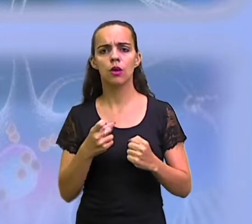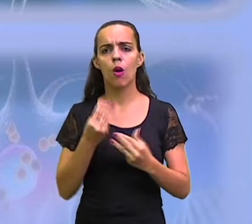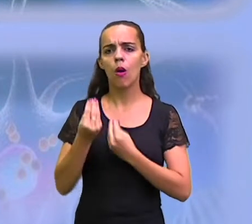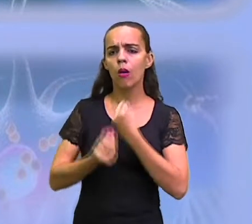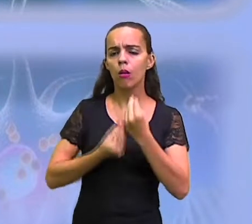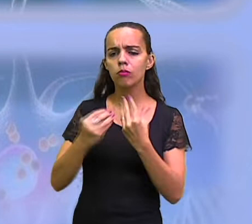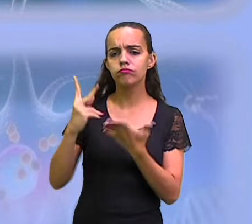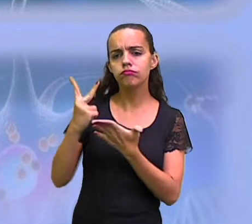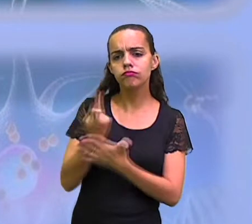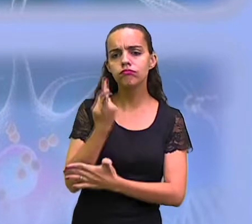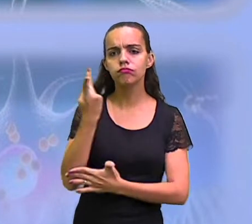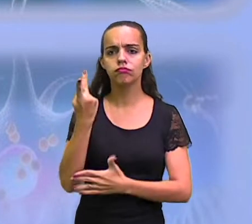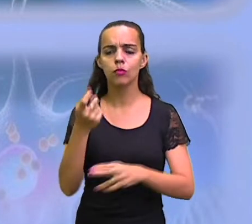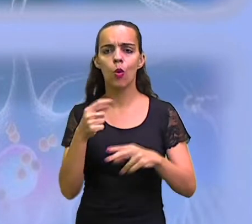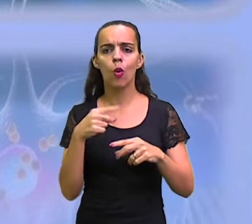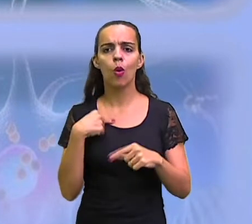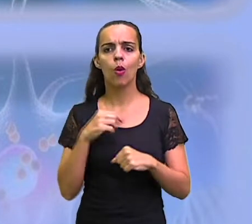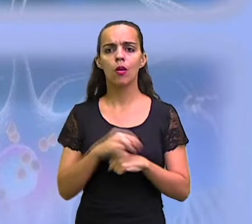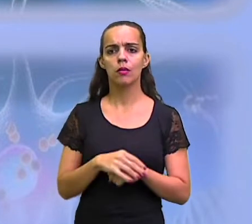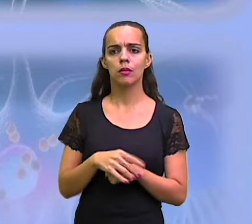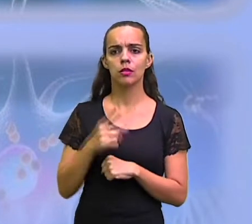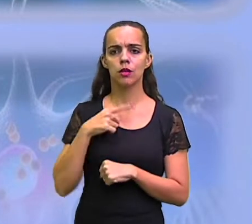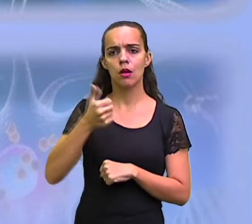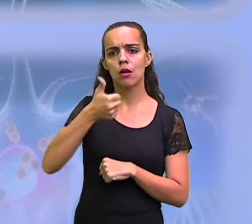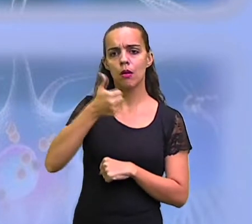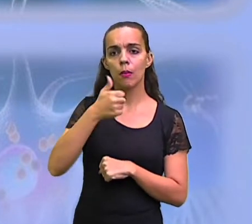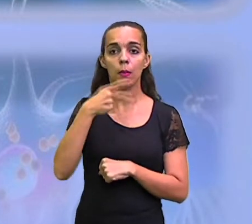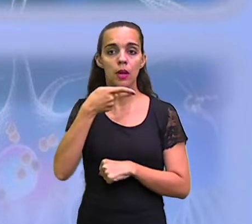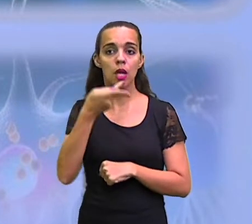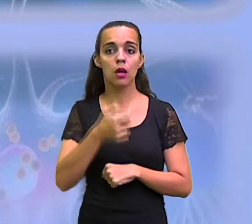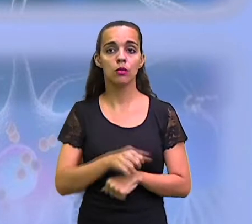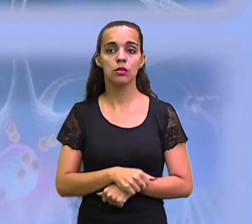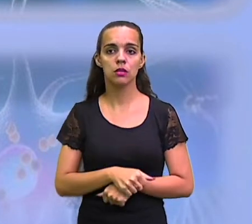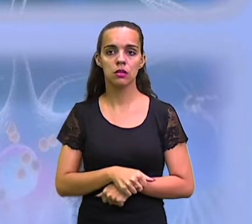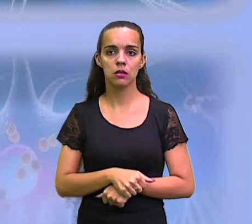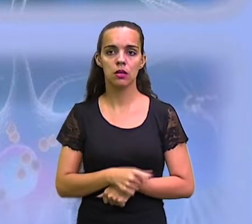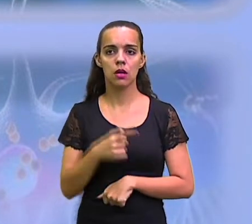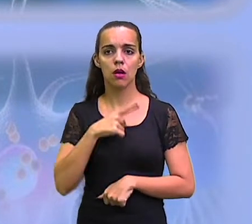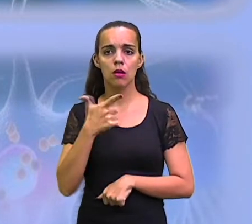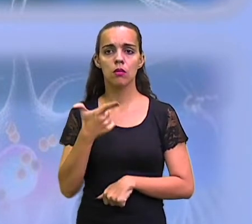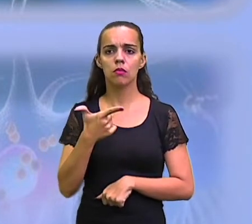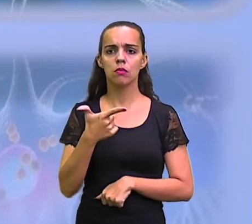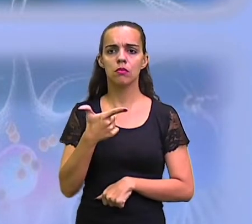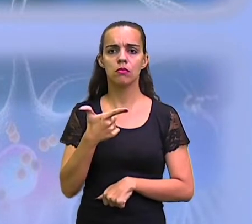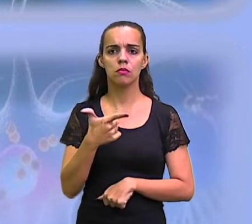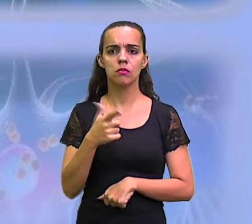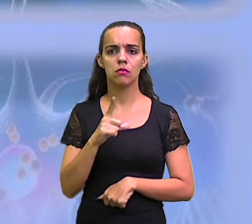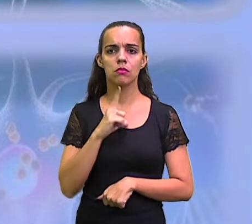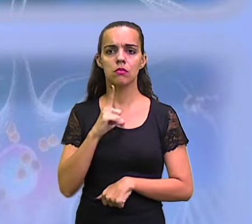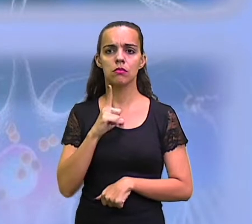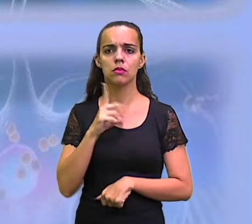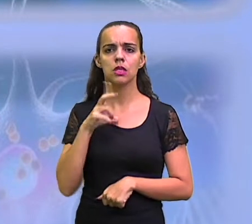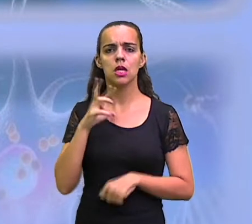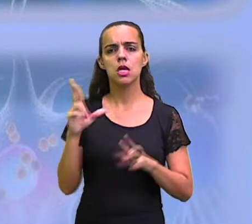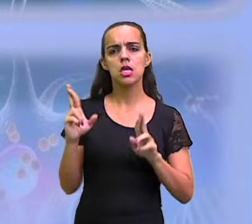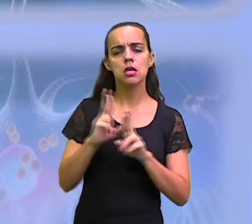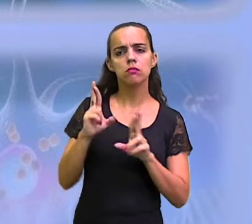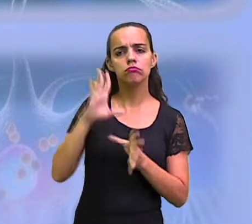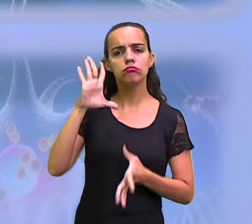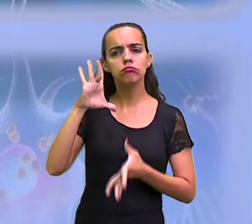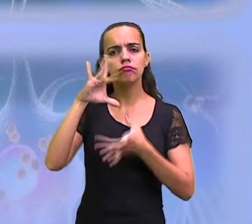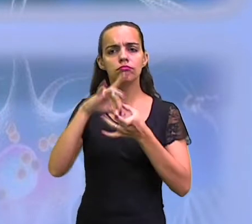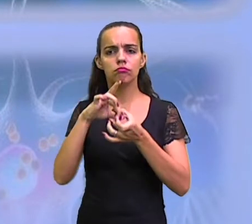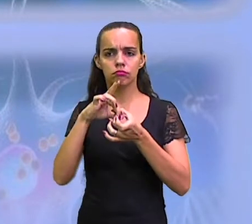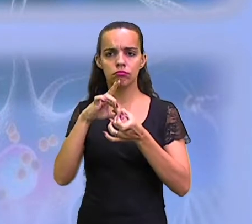isso acontece. O primeiro que a gente vai falar é o sistema, relacionado com o sistema nervoso,